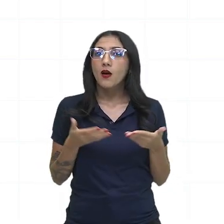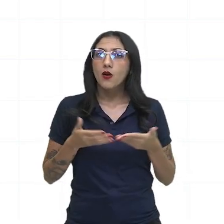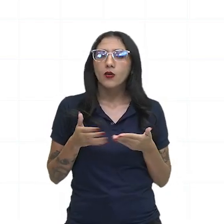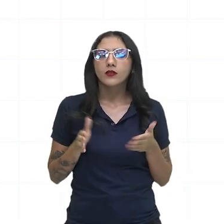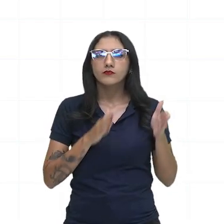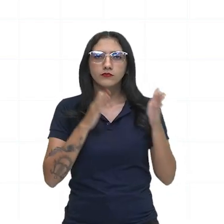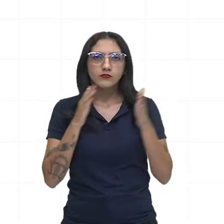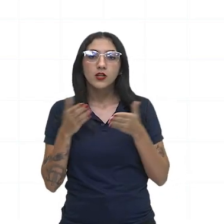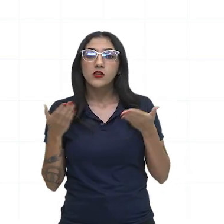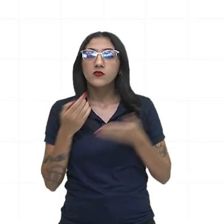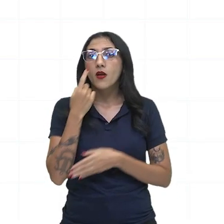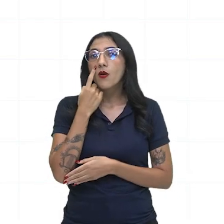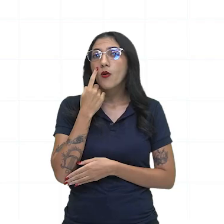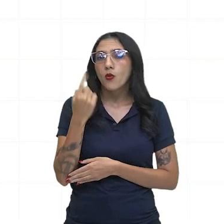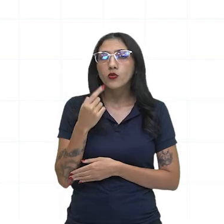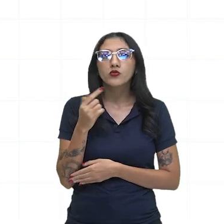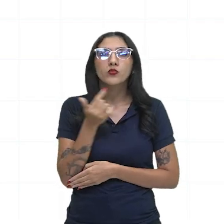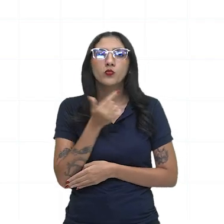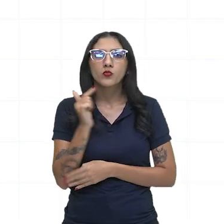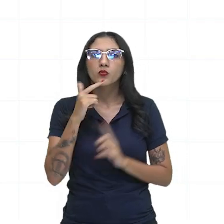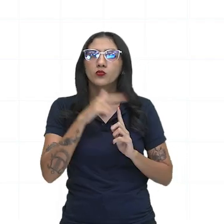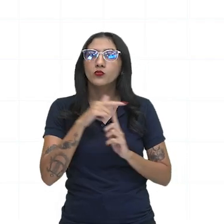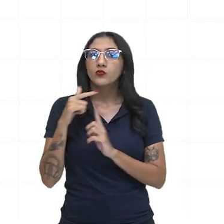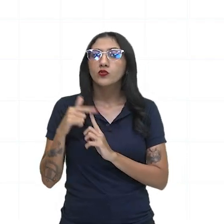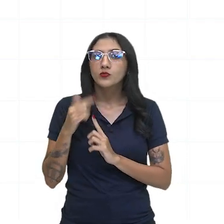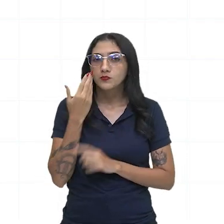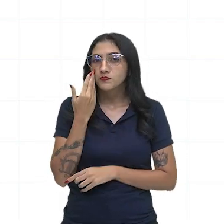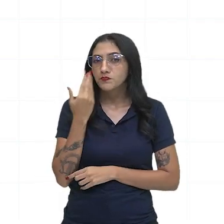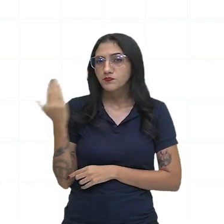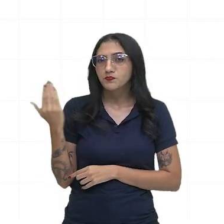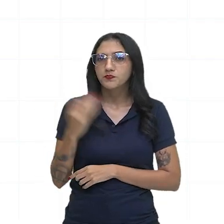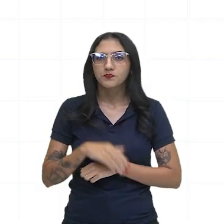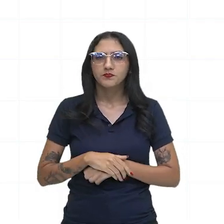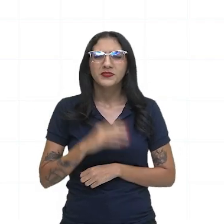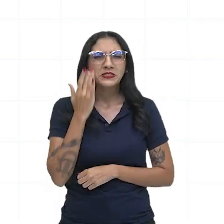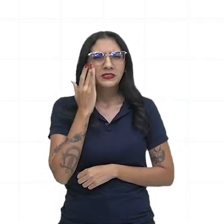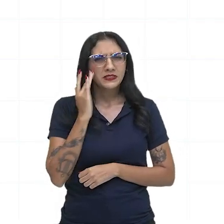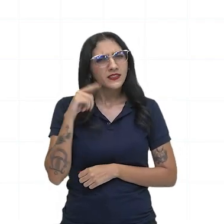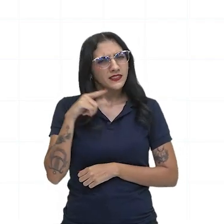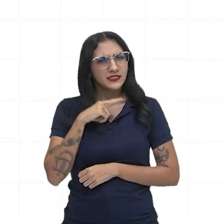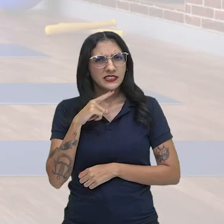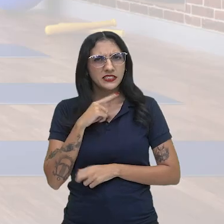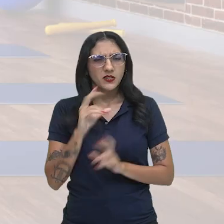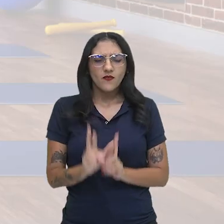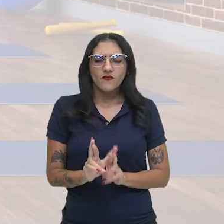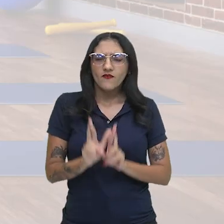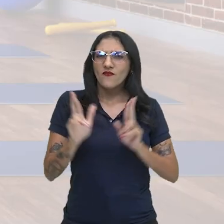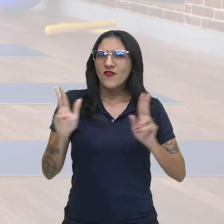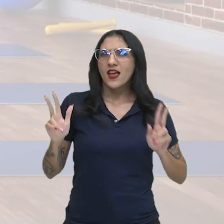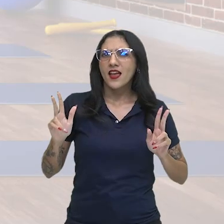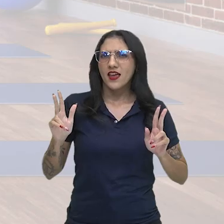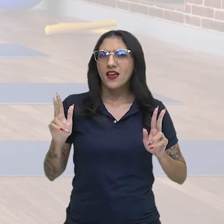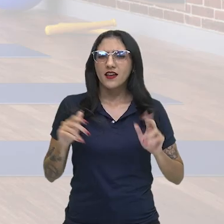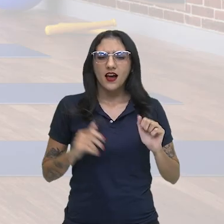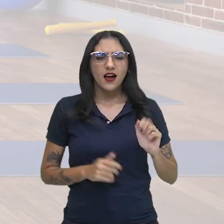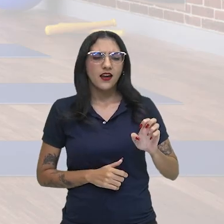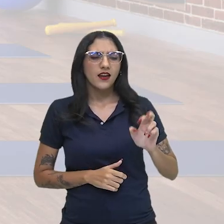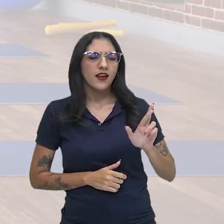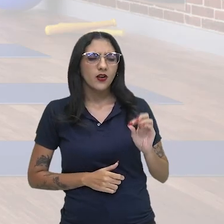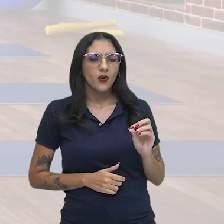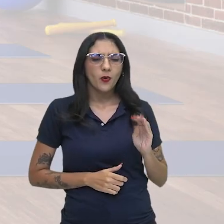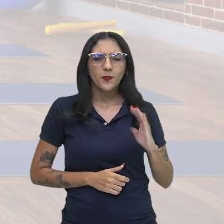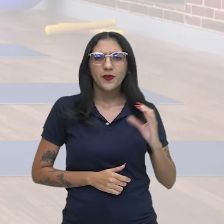ginástica aeróbica. Agora nós vamos falar especificamente da ginástica localizada. Será que